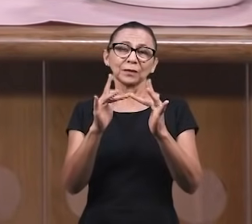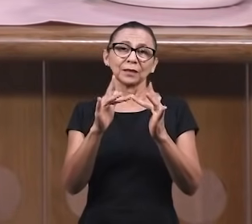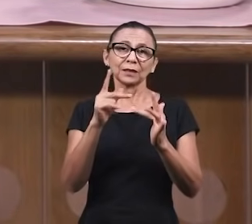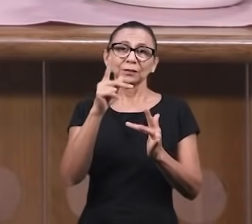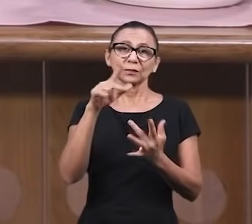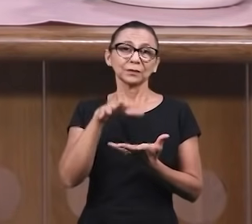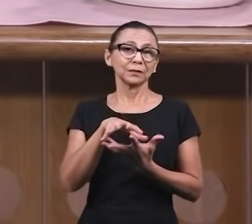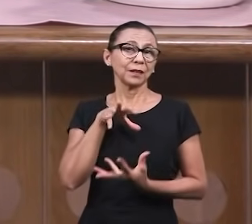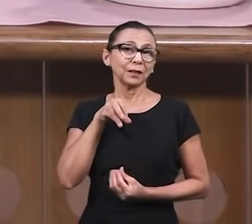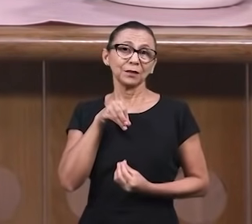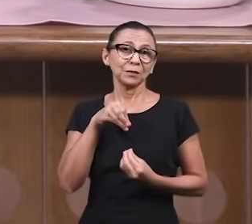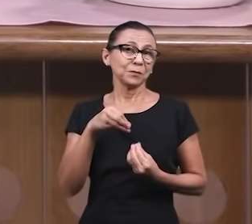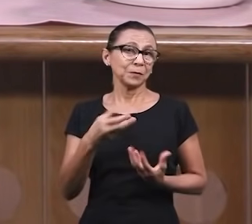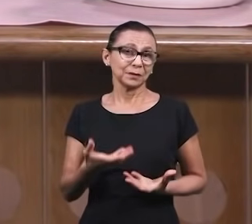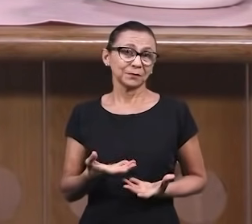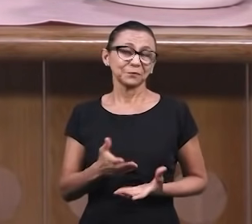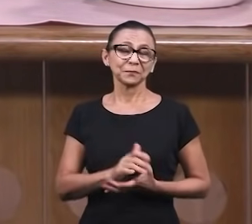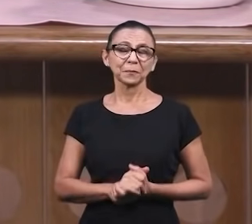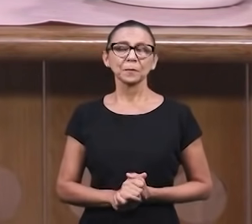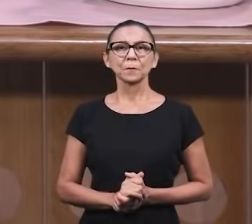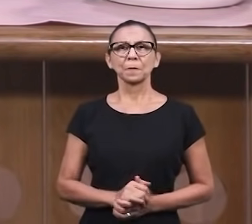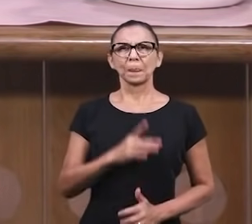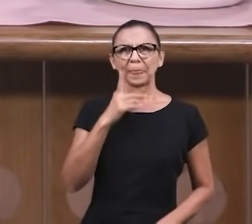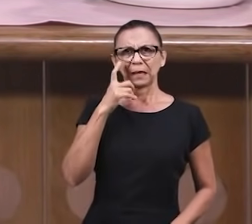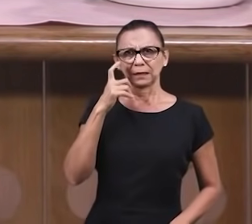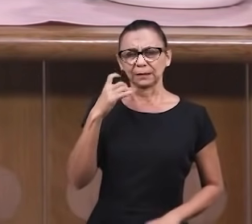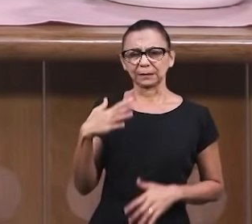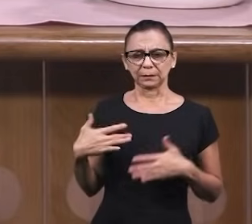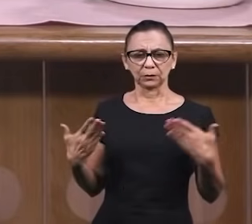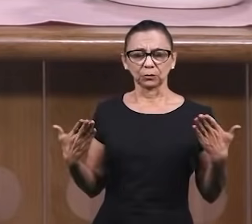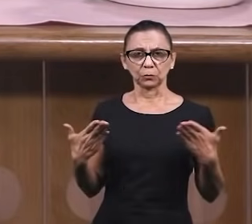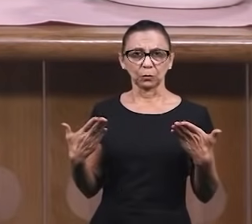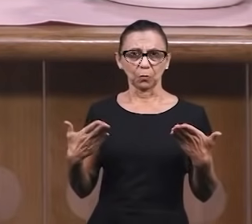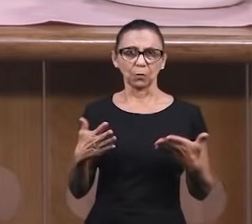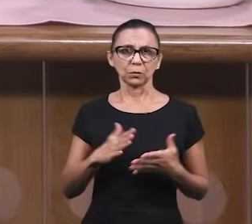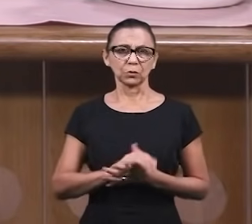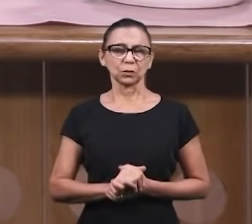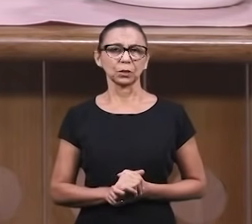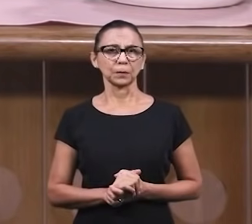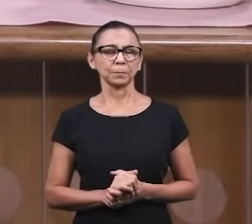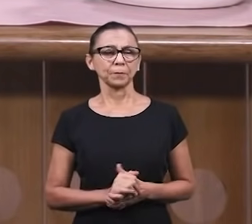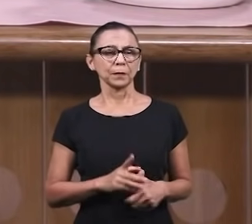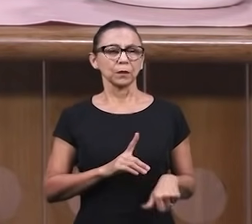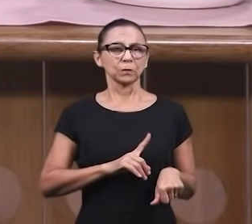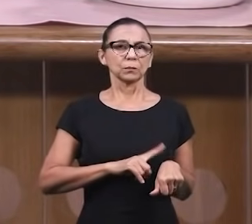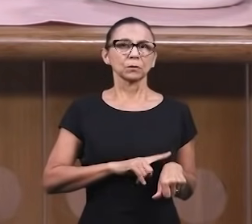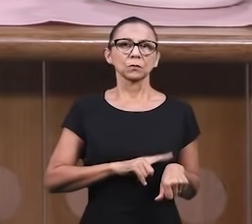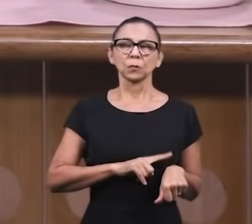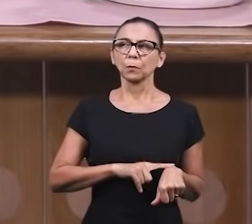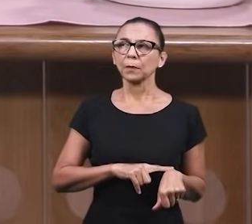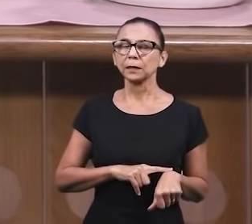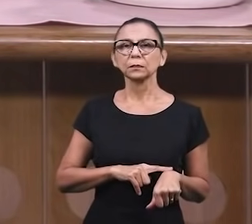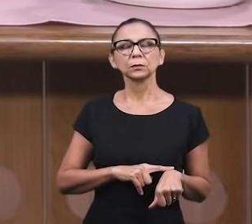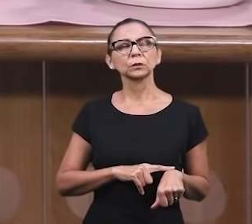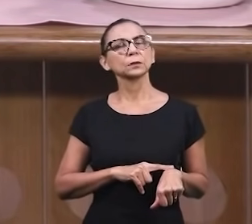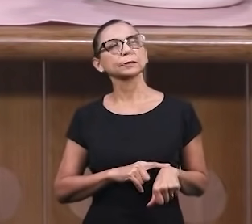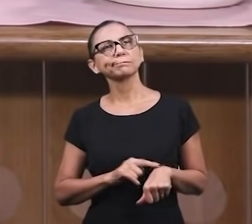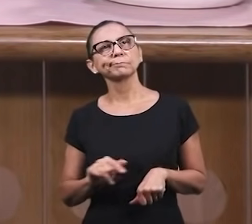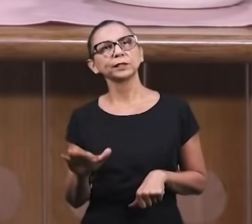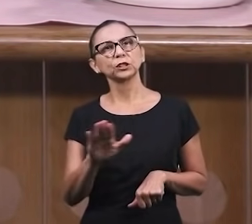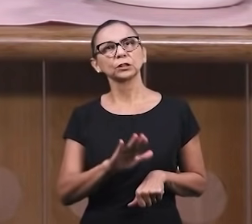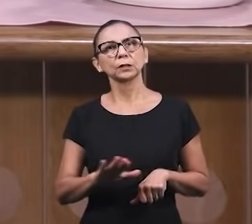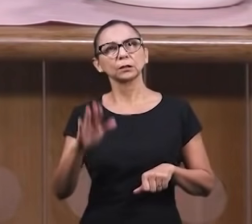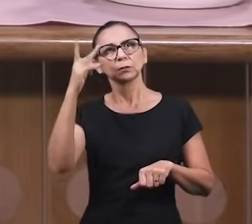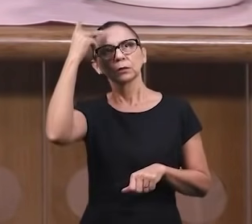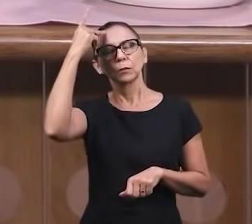vezes você tem momentos, e hoje, interessante, que o momento do homem hoje é um momento muito, muito